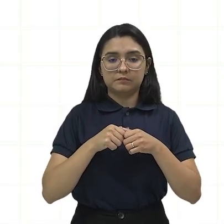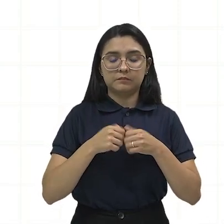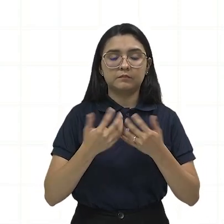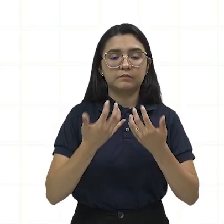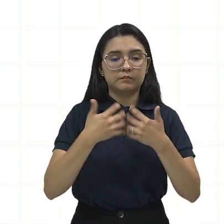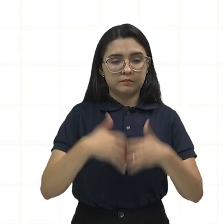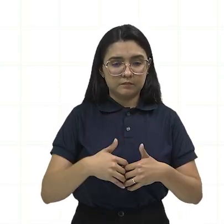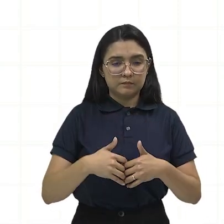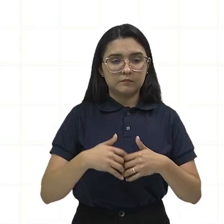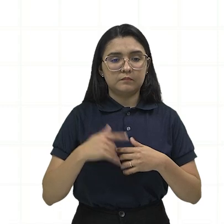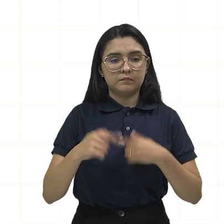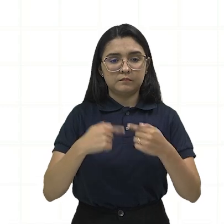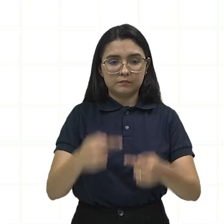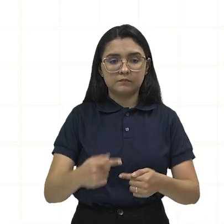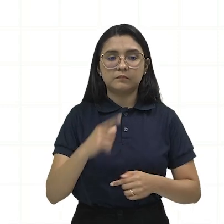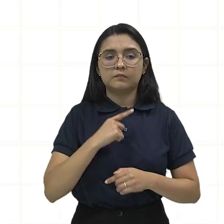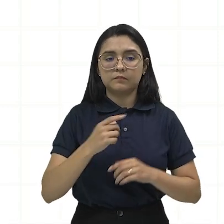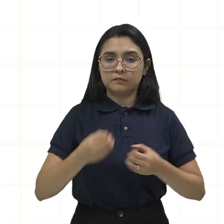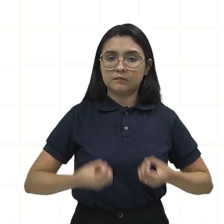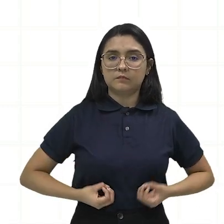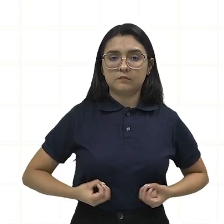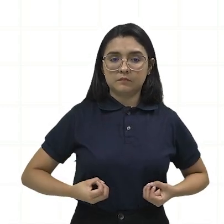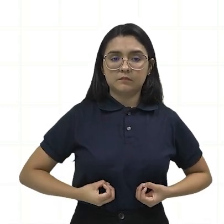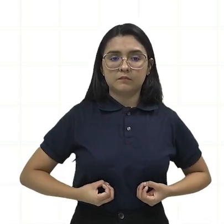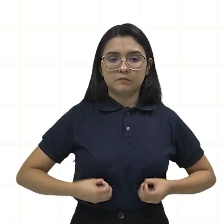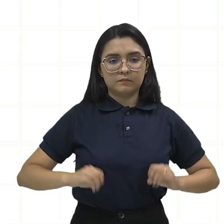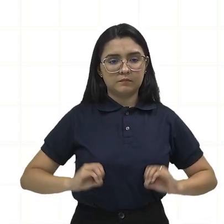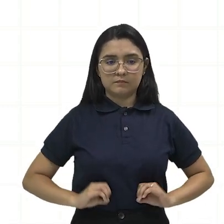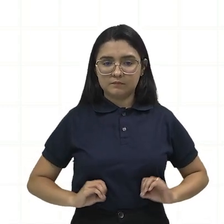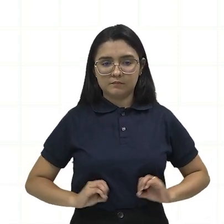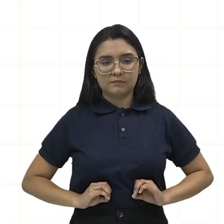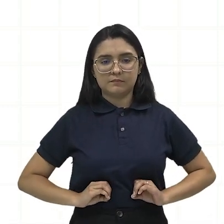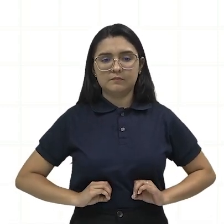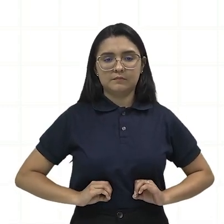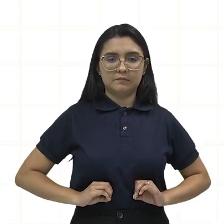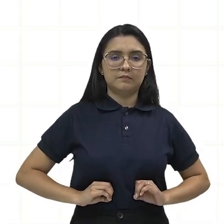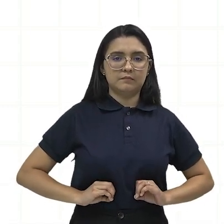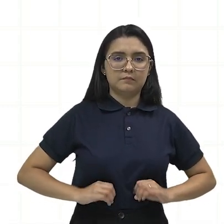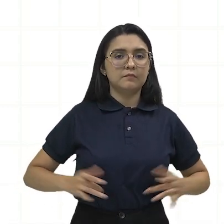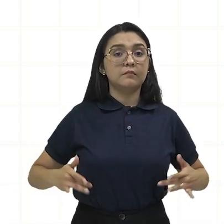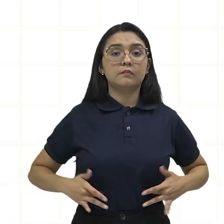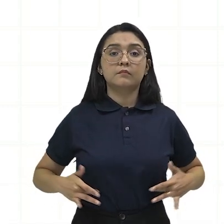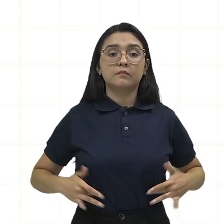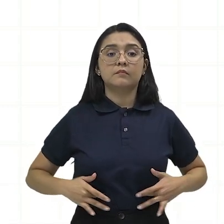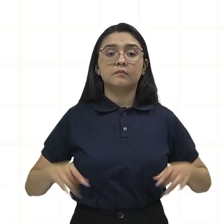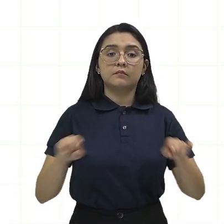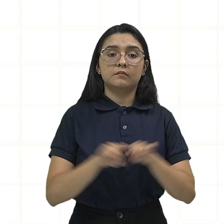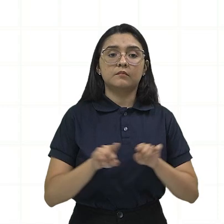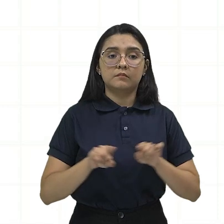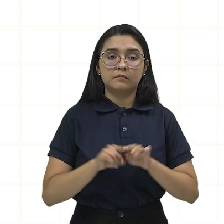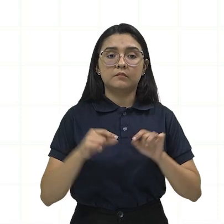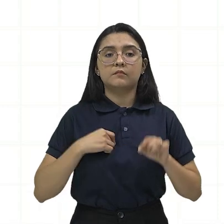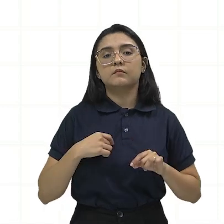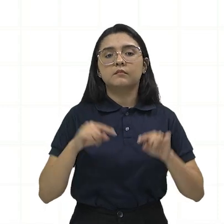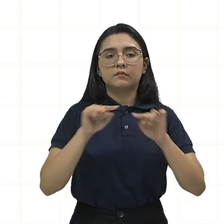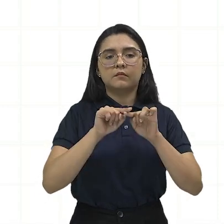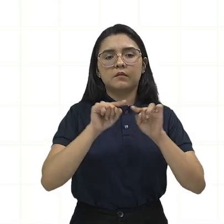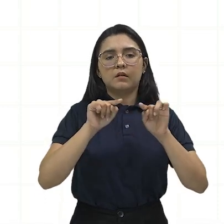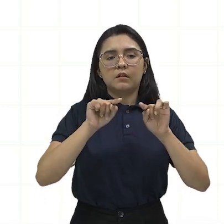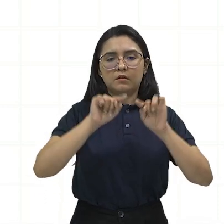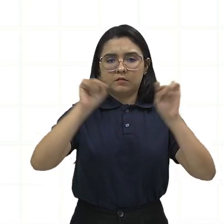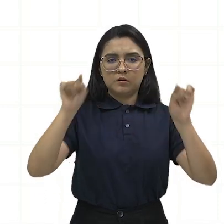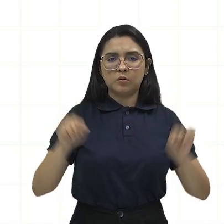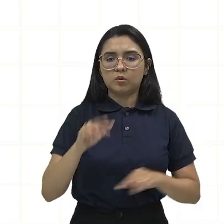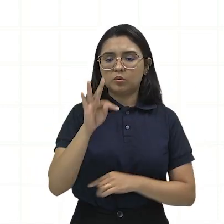formado pelos ovários, tá? Que estão aqui nessa região. A gente vai ter aqui a tuba uterina, que